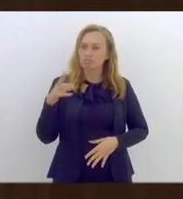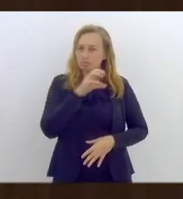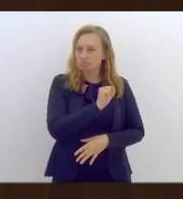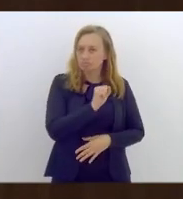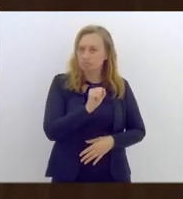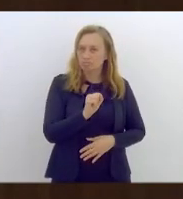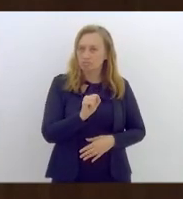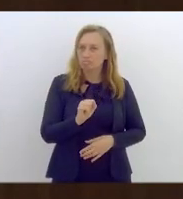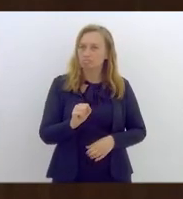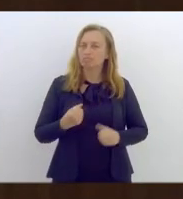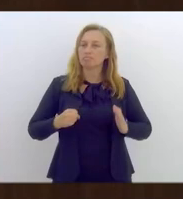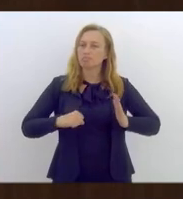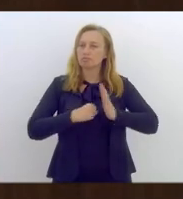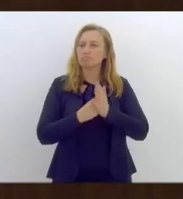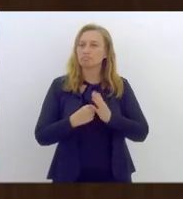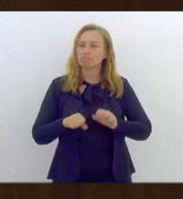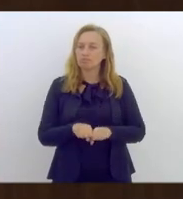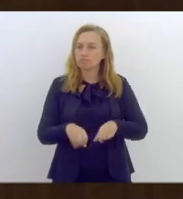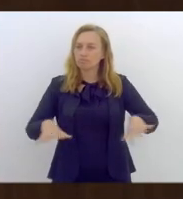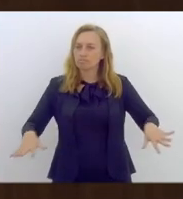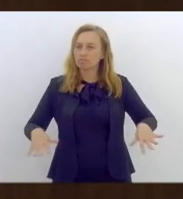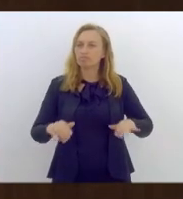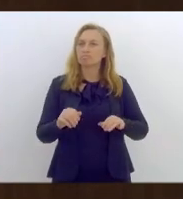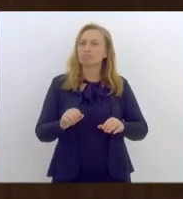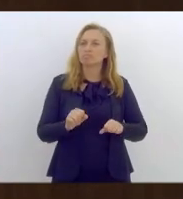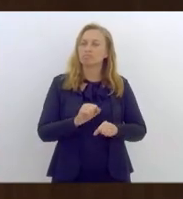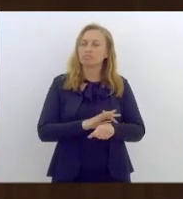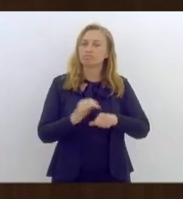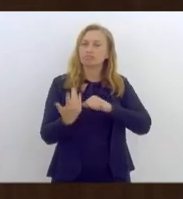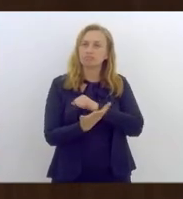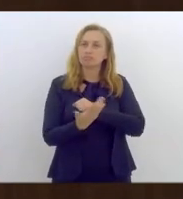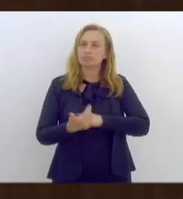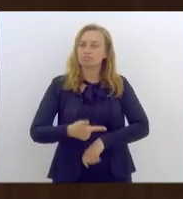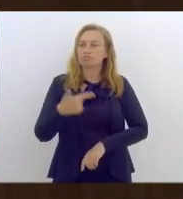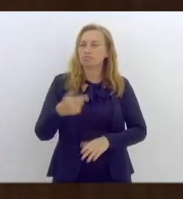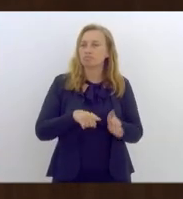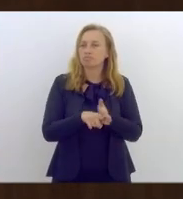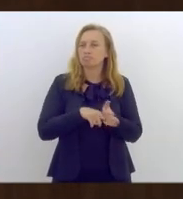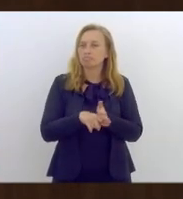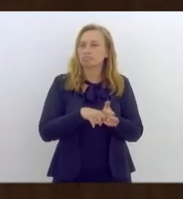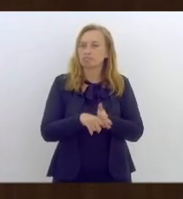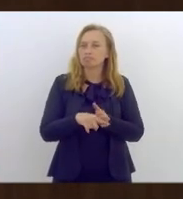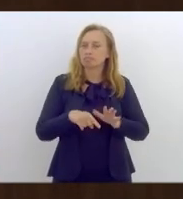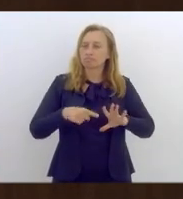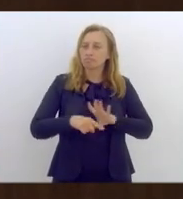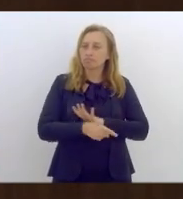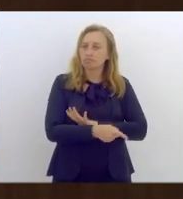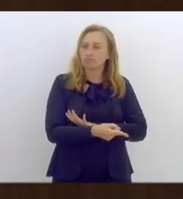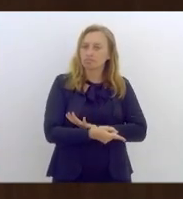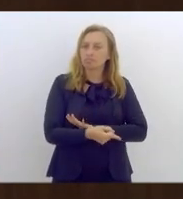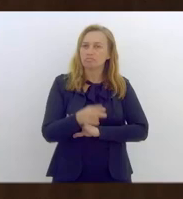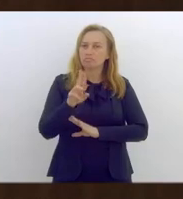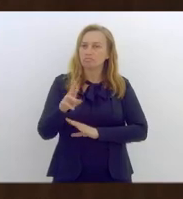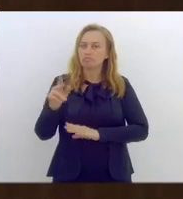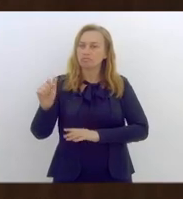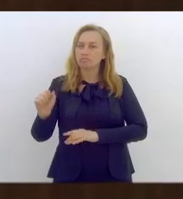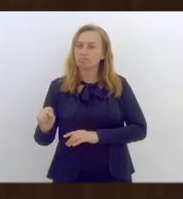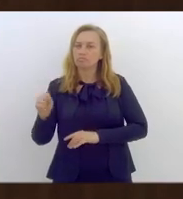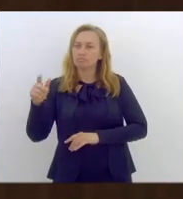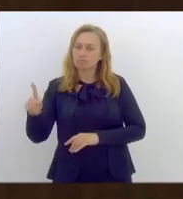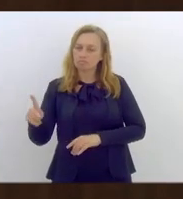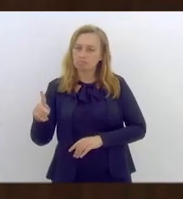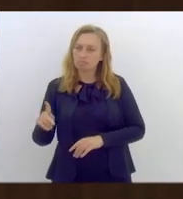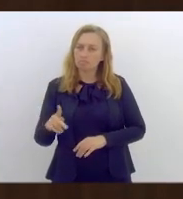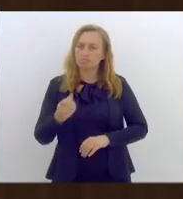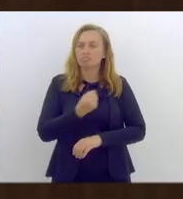diante dos impactos da pandemia de covid-19 segundo pesquisa realizada pelos pesquisadores da USP com